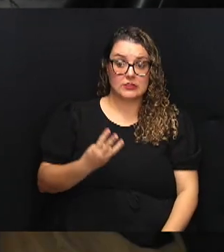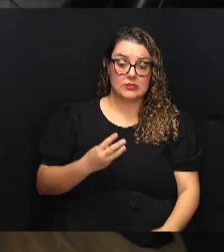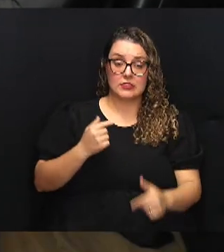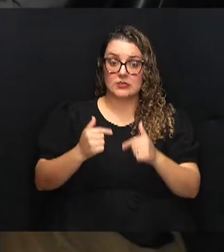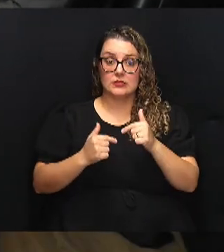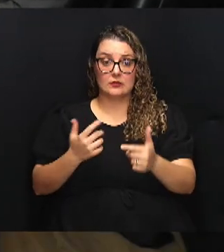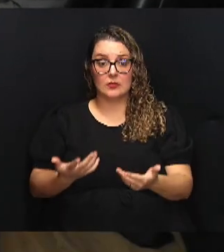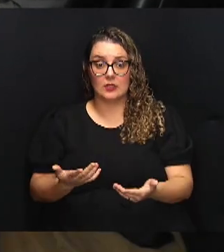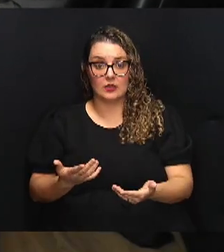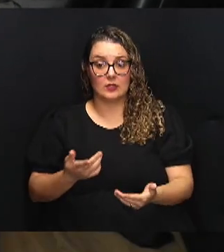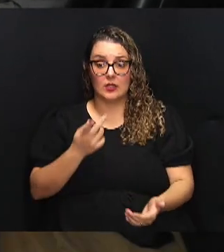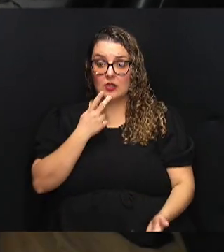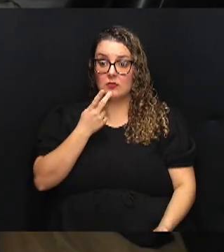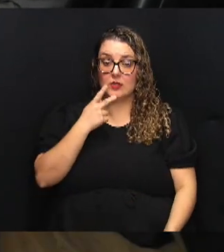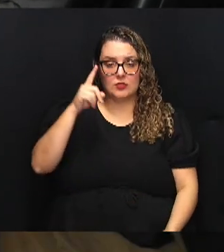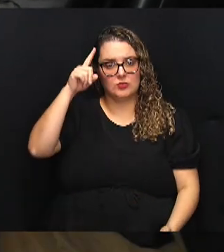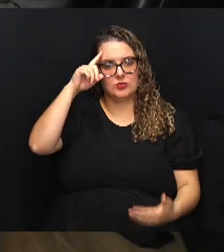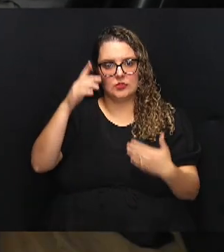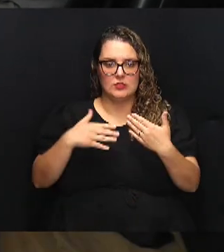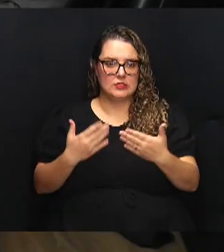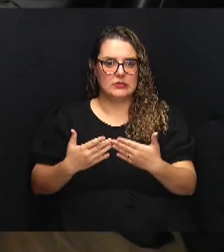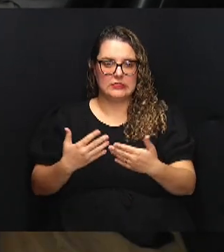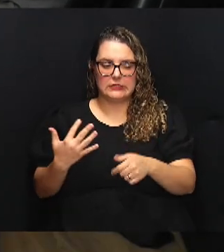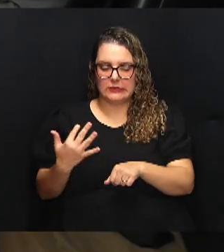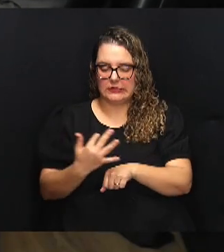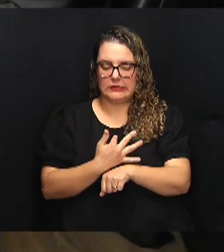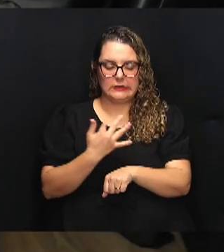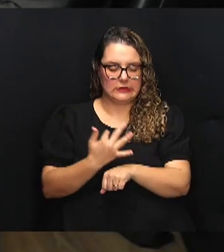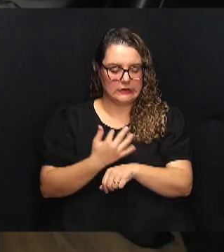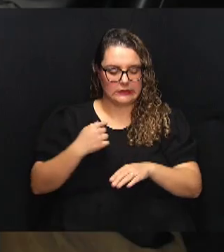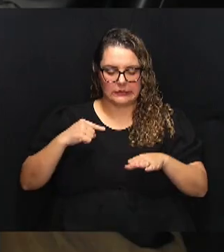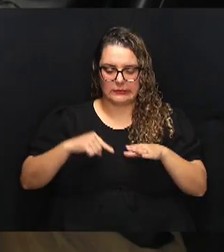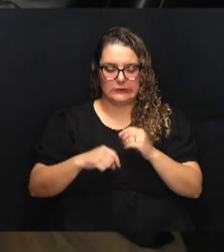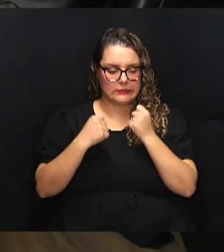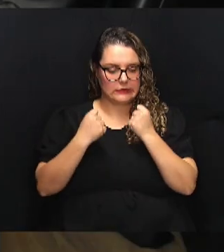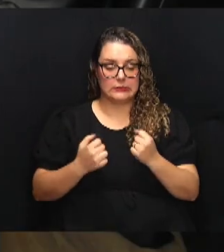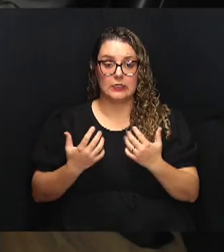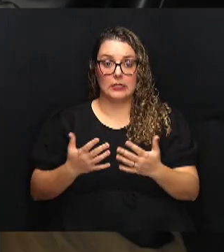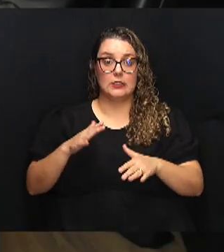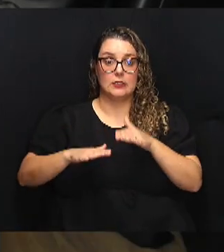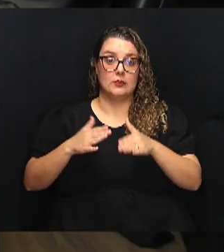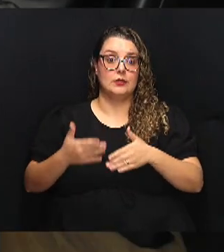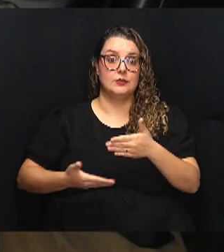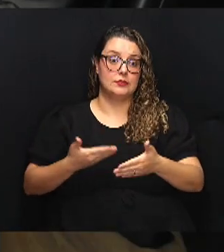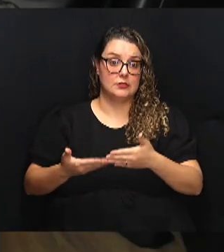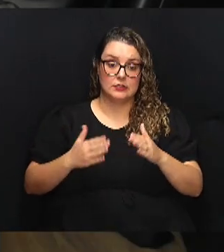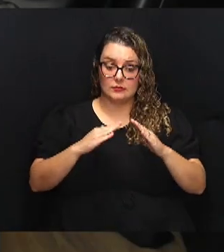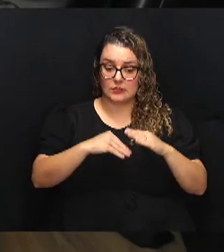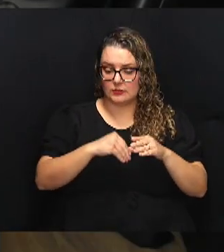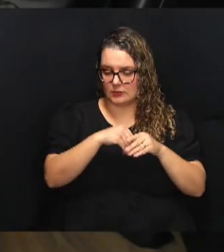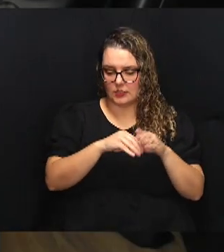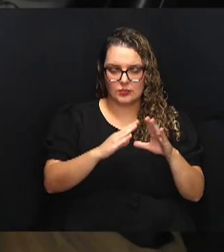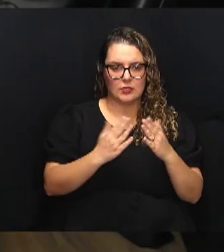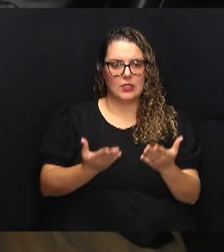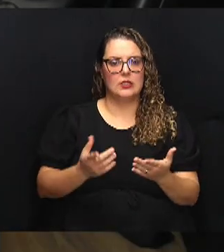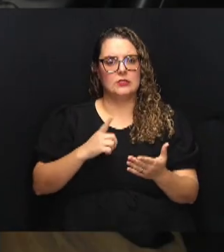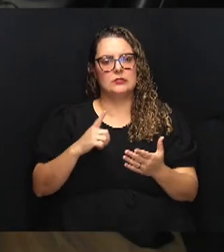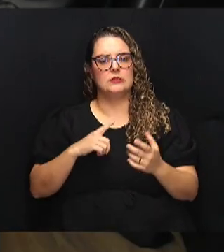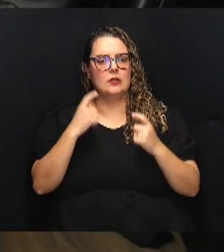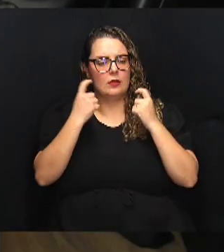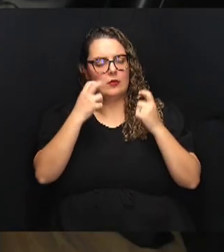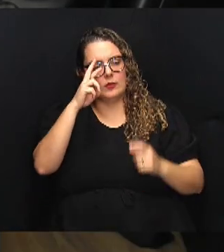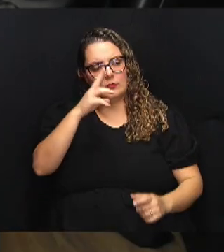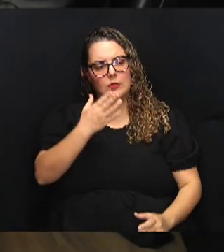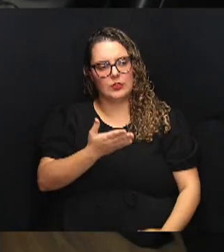empregos. A gente fala de uma rotina que é muito intensa, e aí às vezes tem serviços domésticos. Há um receio do